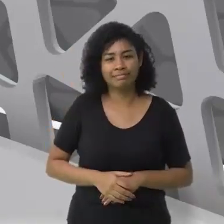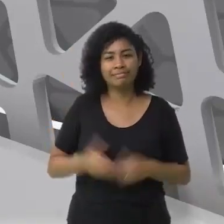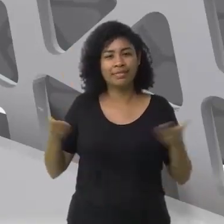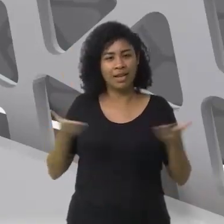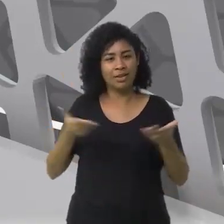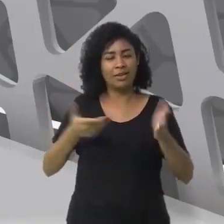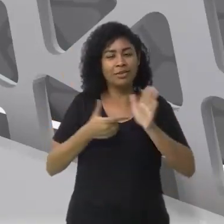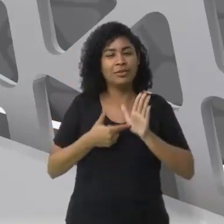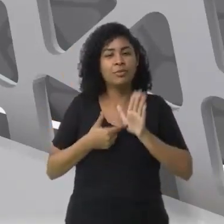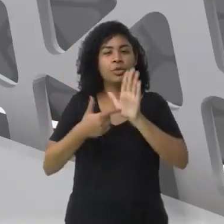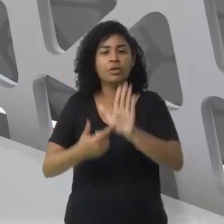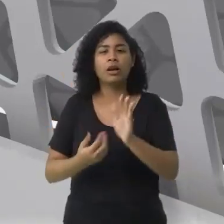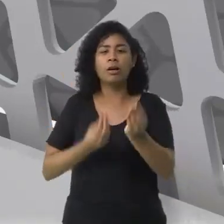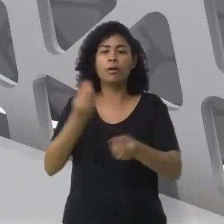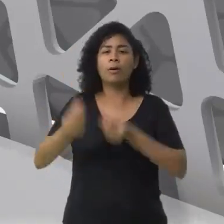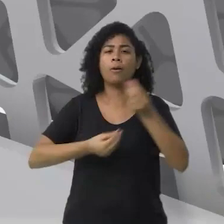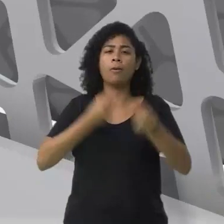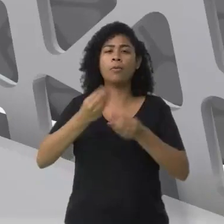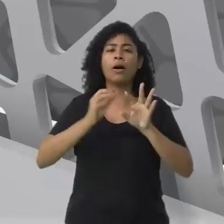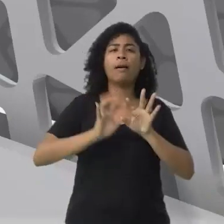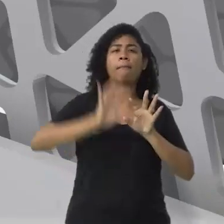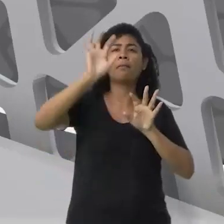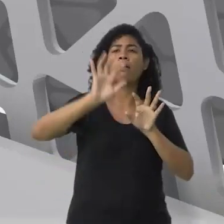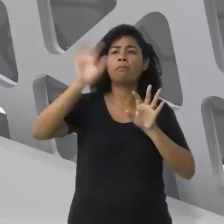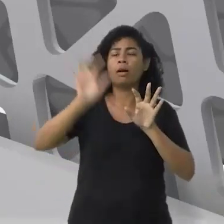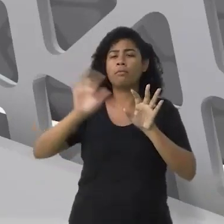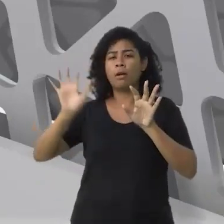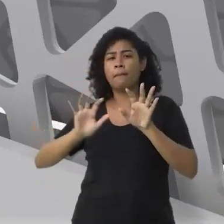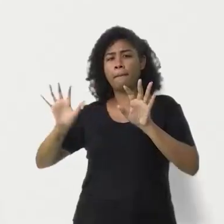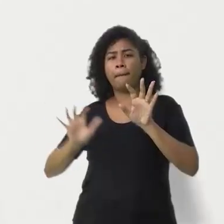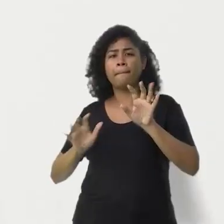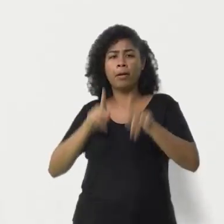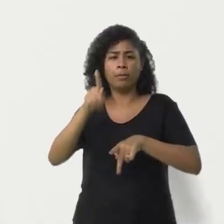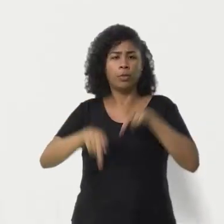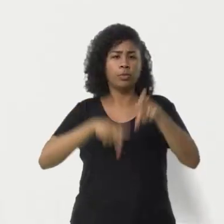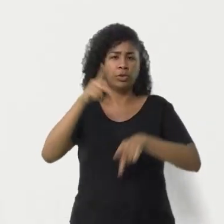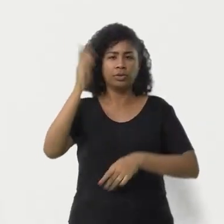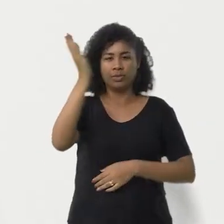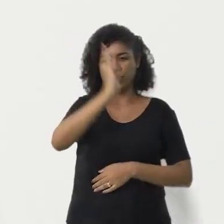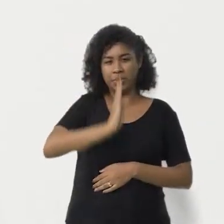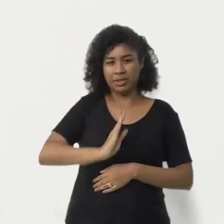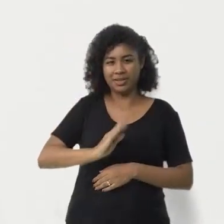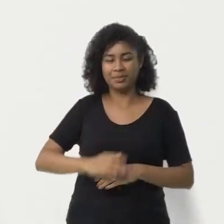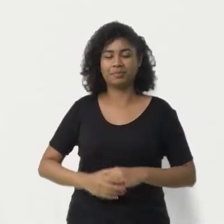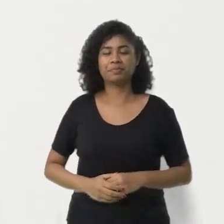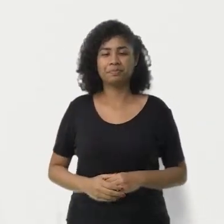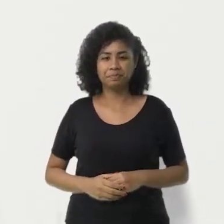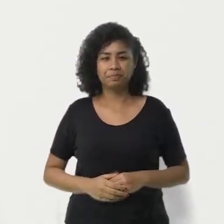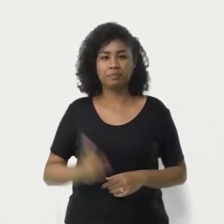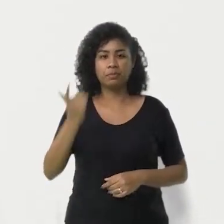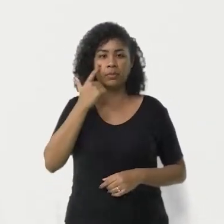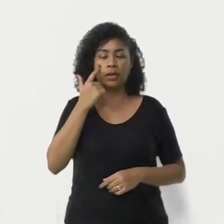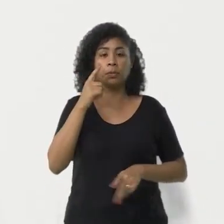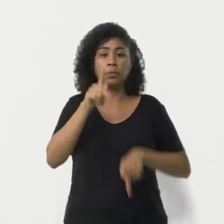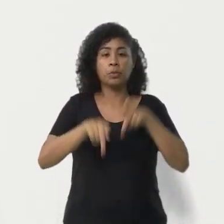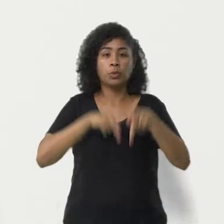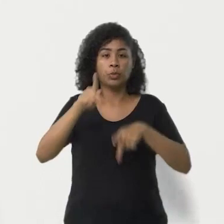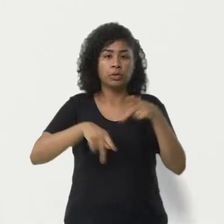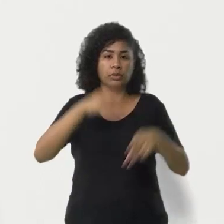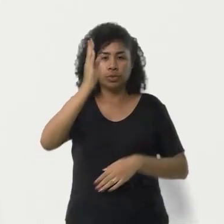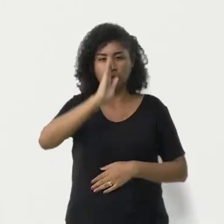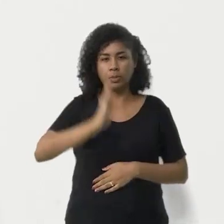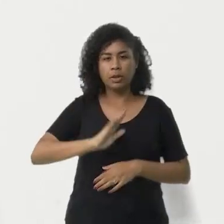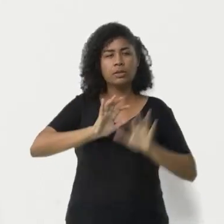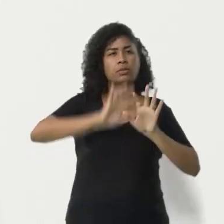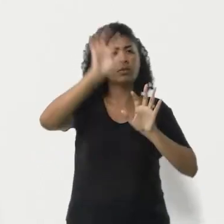agora a distribuição da população brasileira. Olha só. A distribuição da população brasileira,